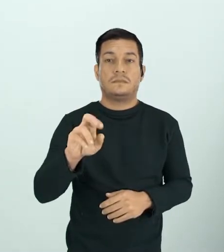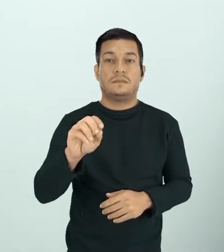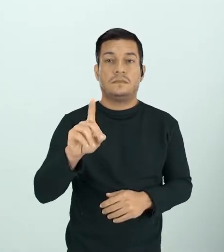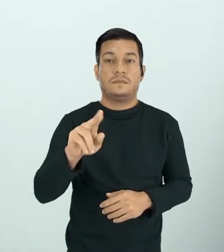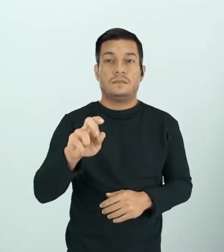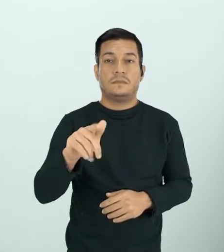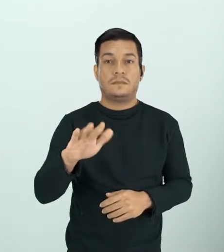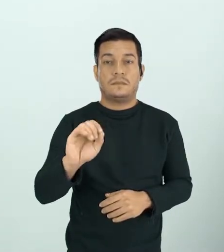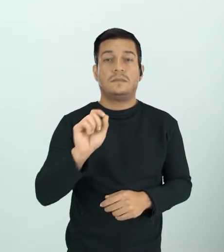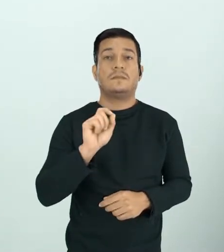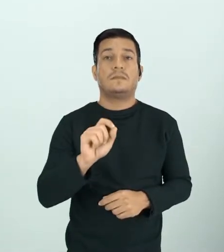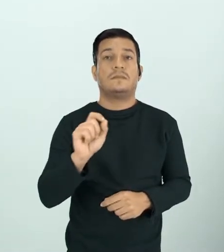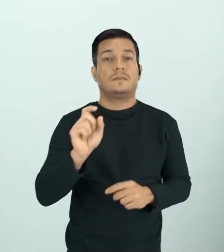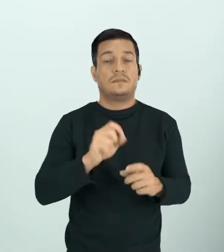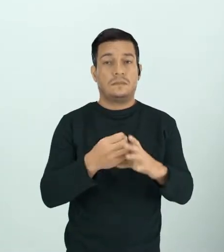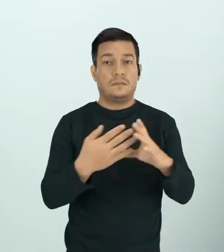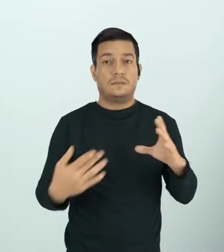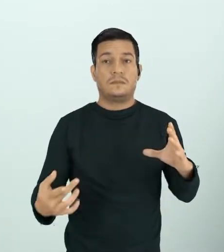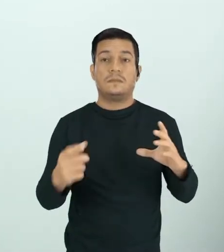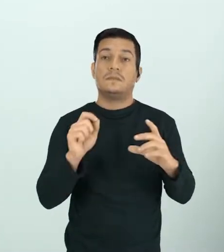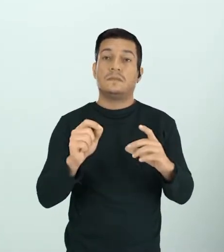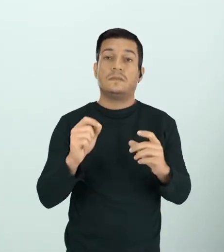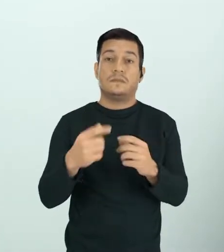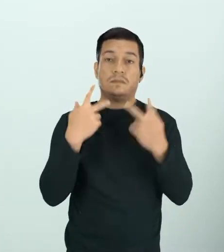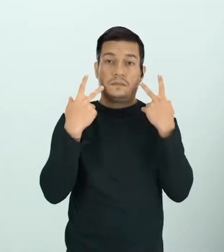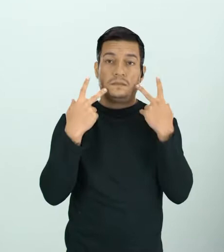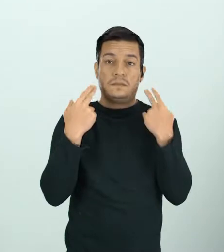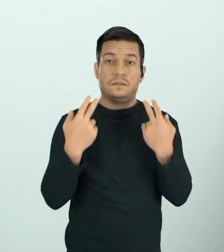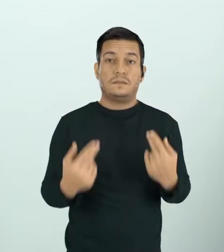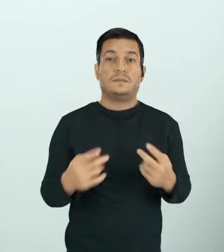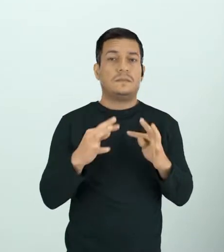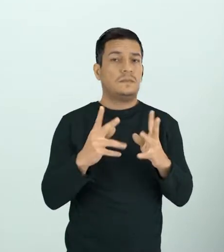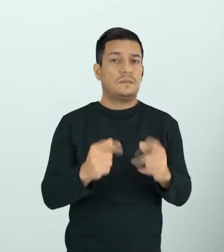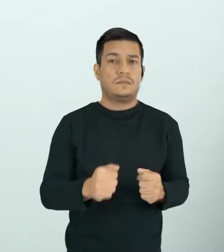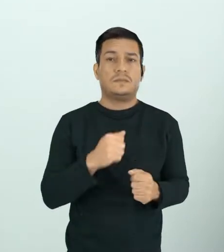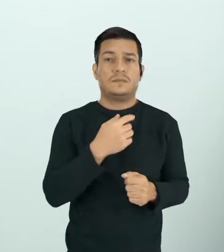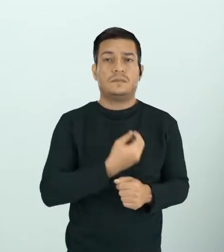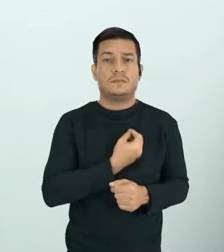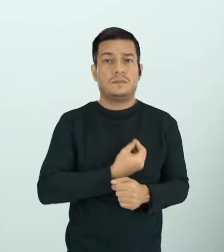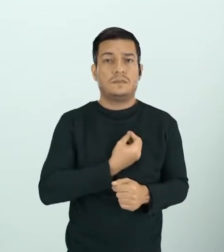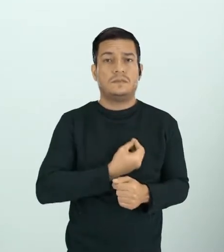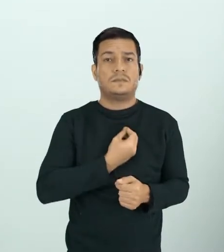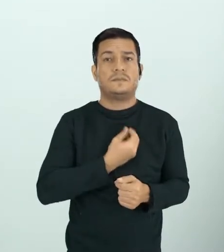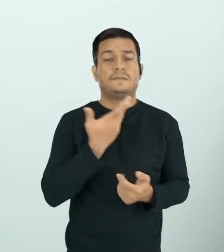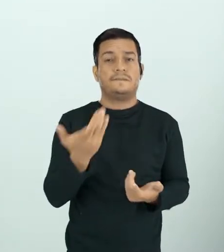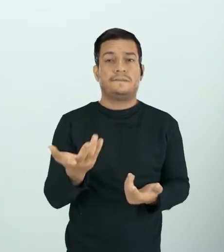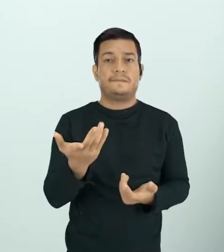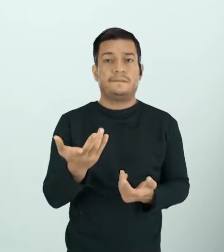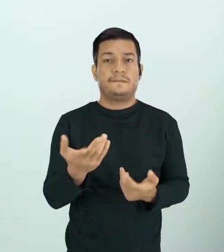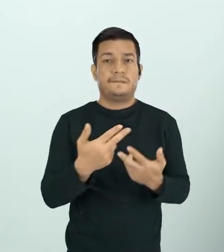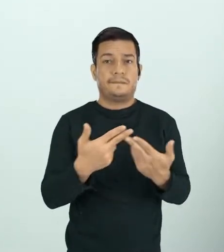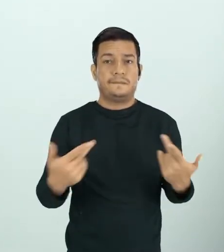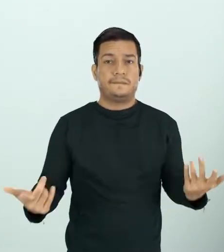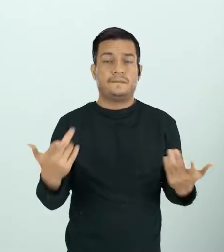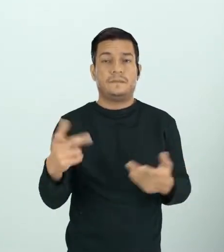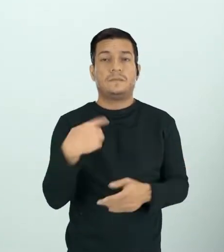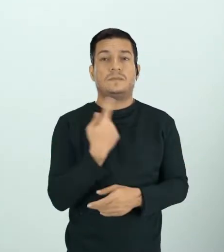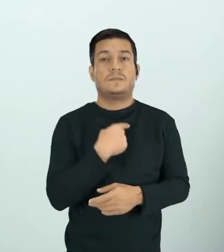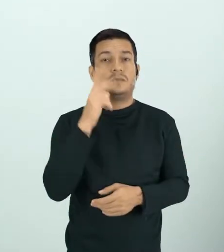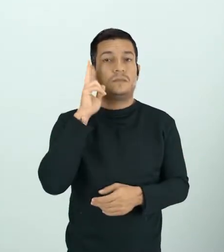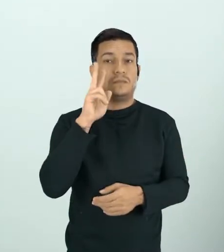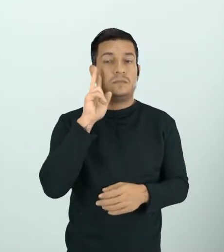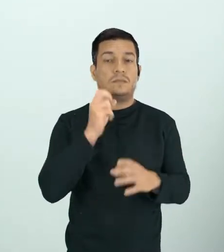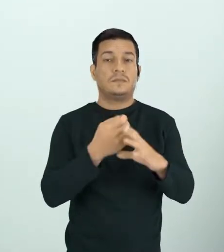A reprodução ela é uma das características comum a todos os seres vivos. O que isso significa? Quando a gente lembra